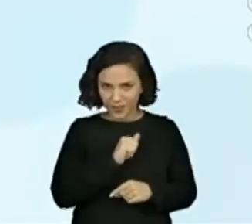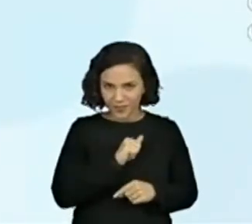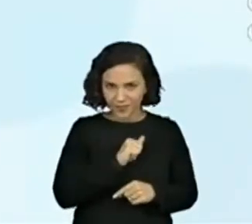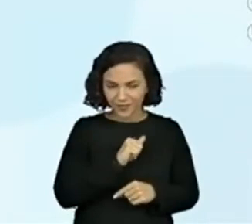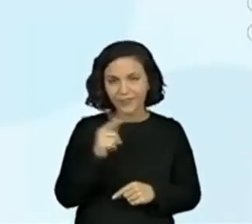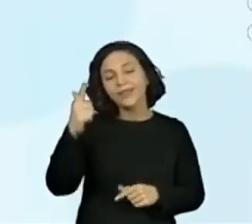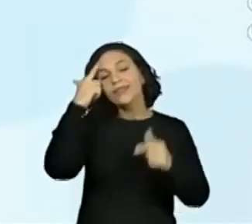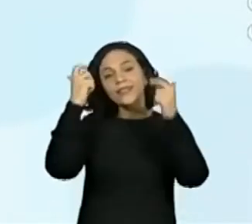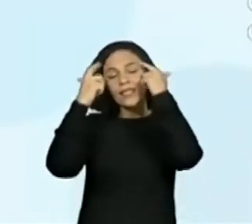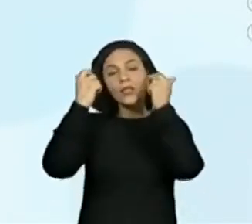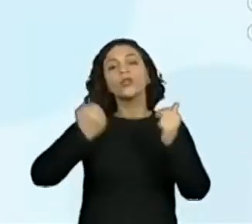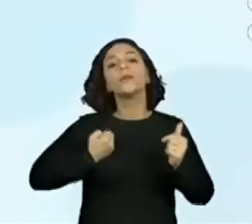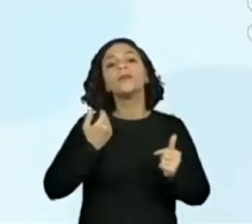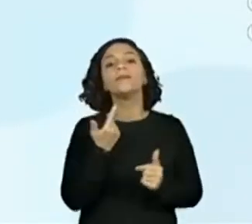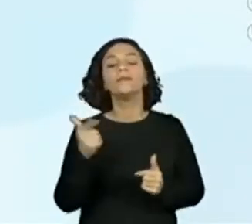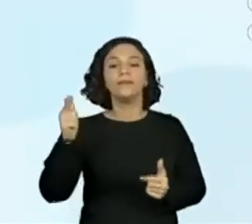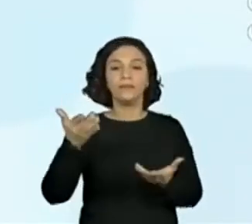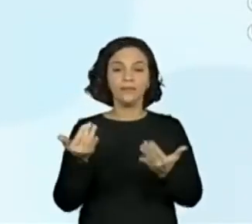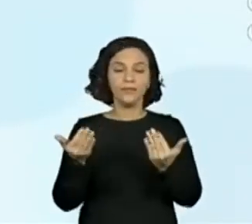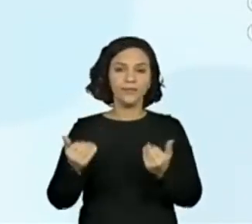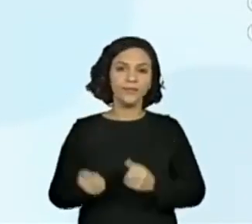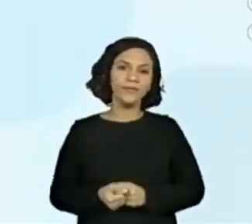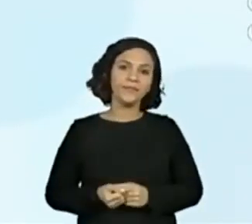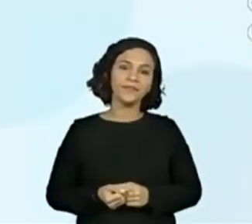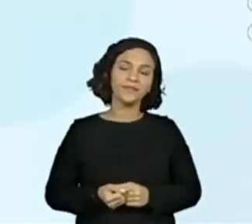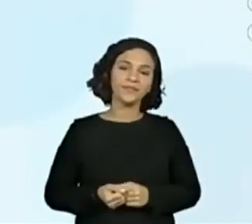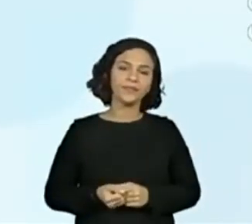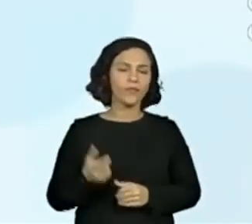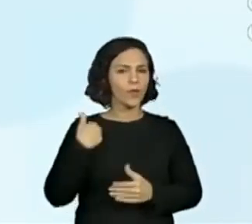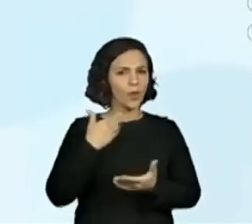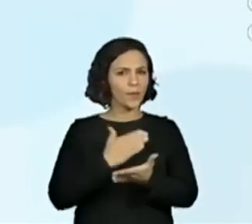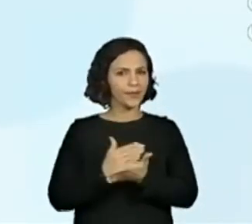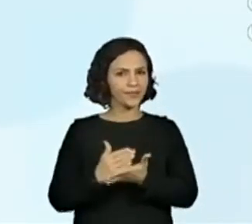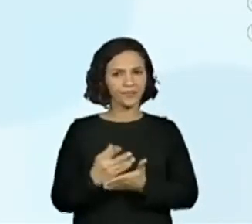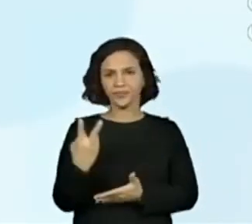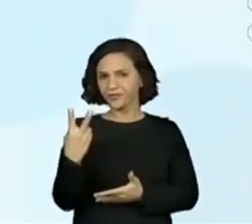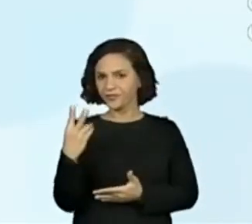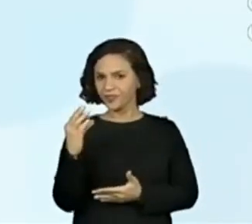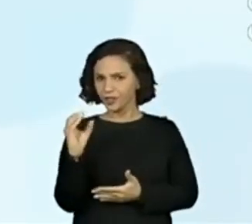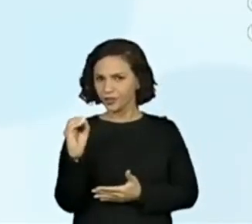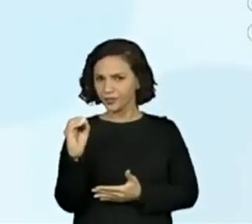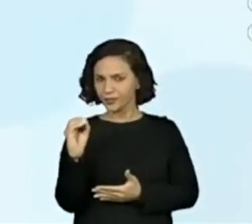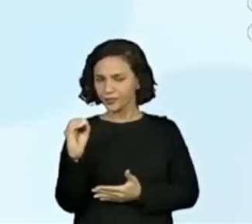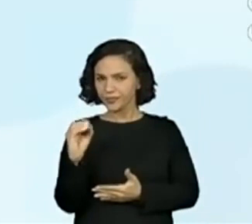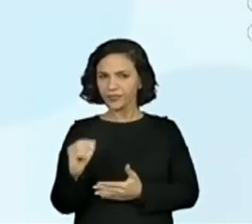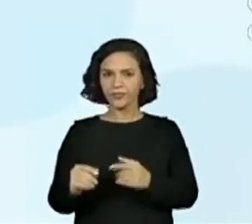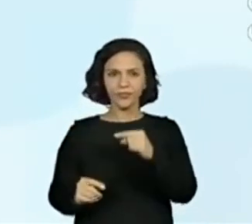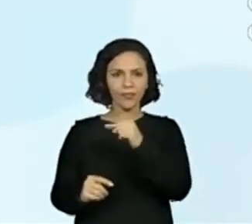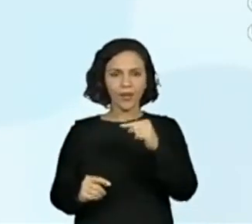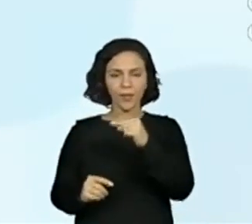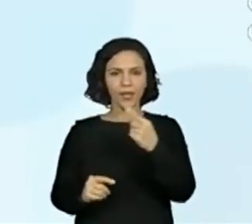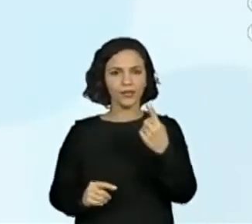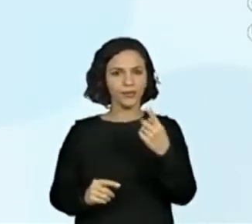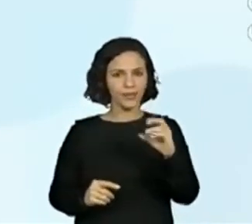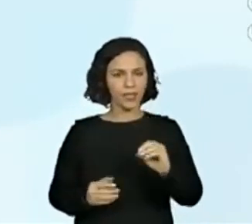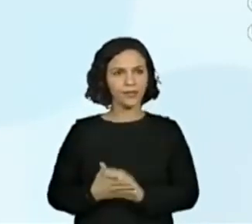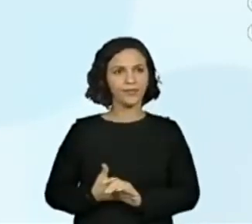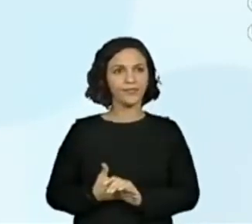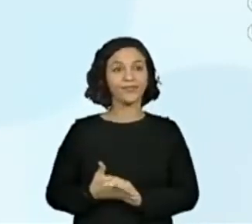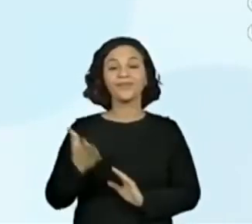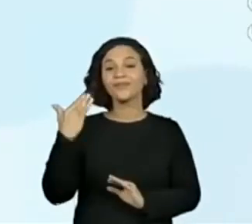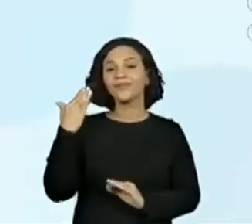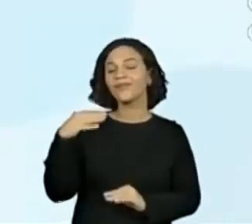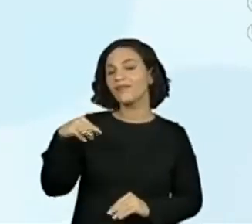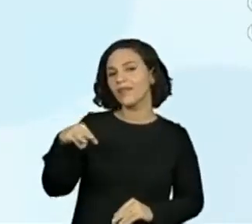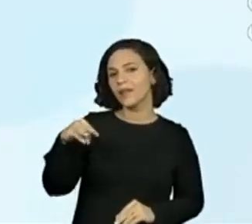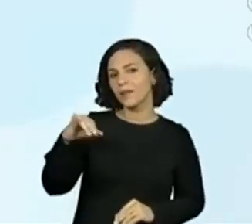nos sugerem aí novos números. Vamos começar com 20 menos 10? Vamos aí. E aí, o Miguel que tinha